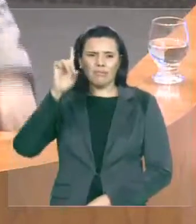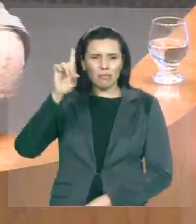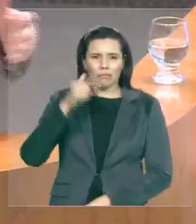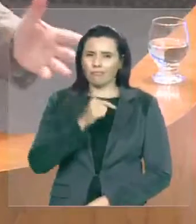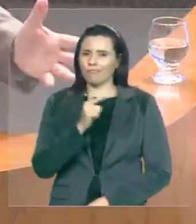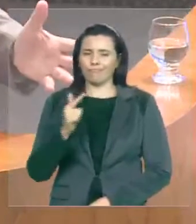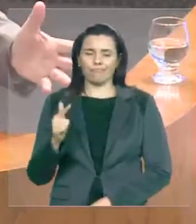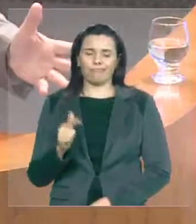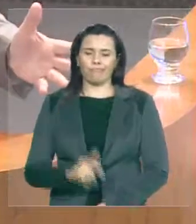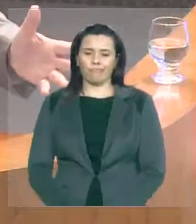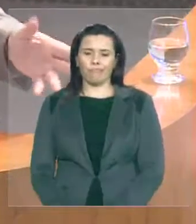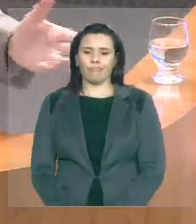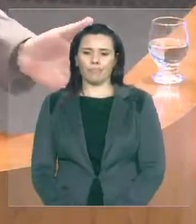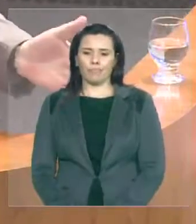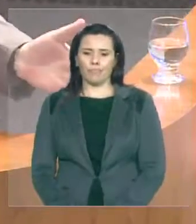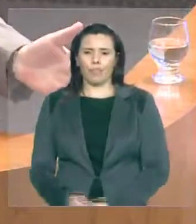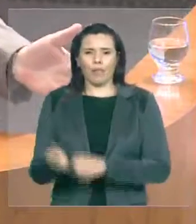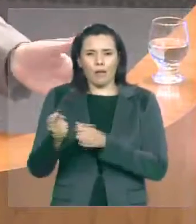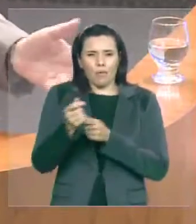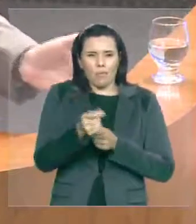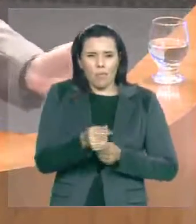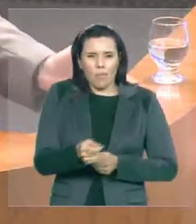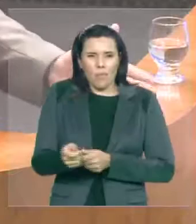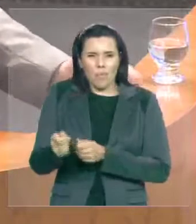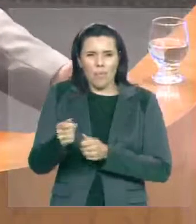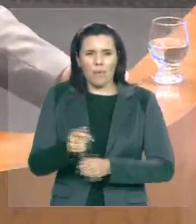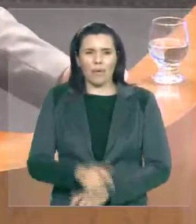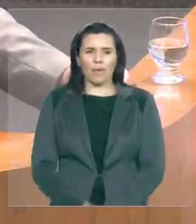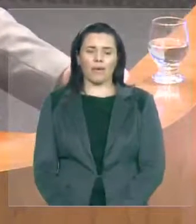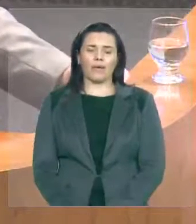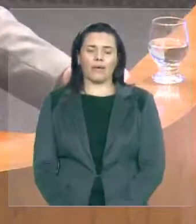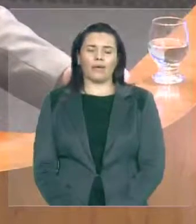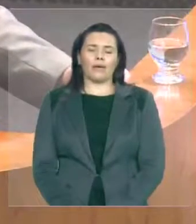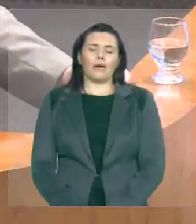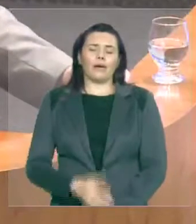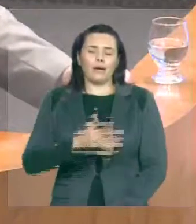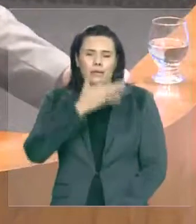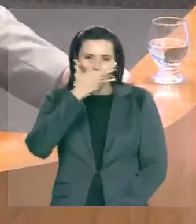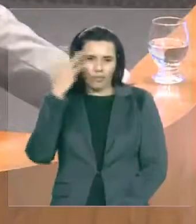que enganam as pessoas nas madrugadas, nas redes,